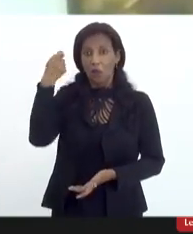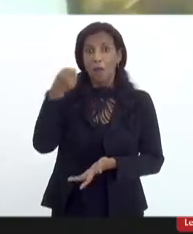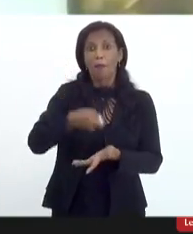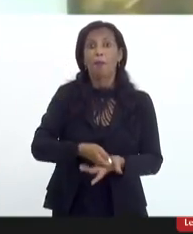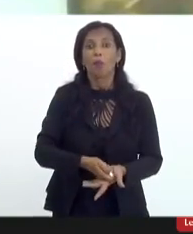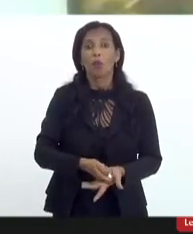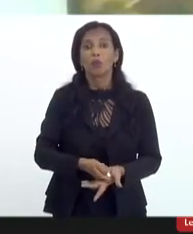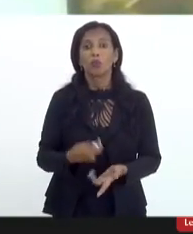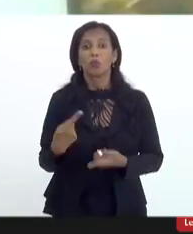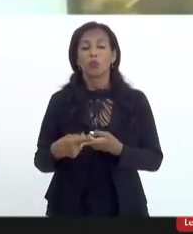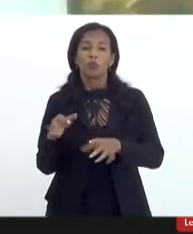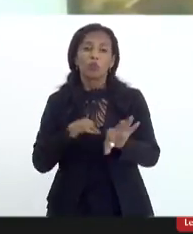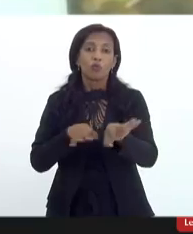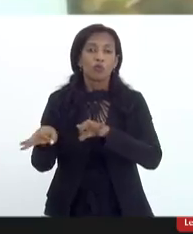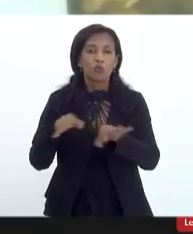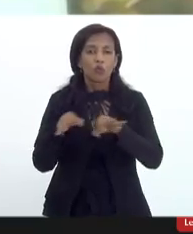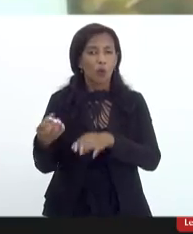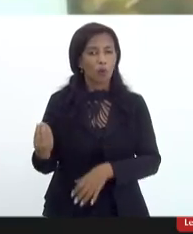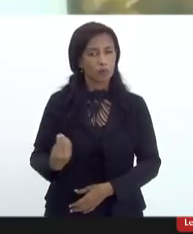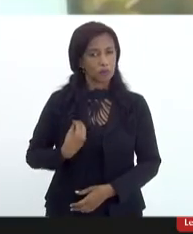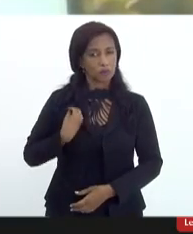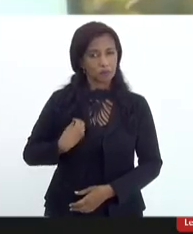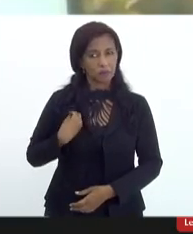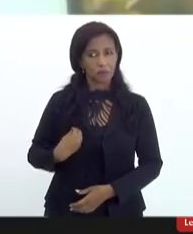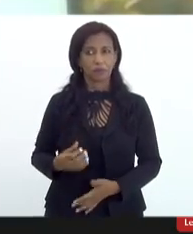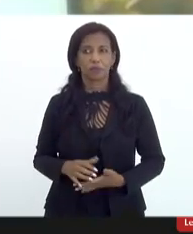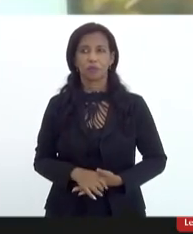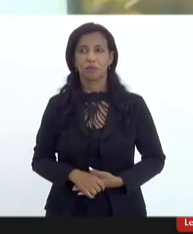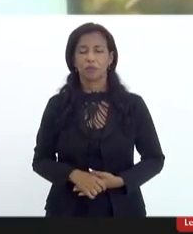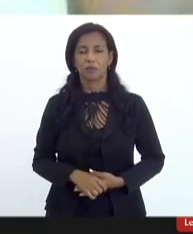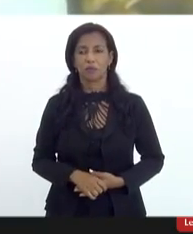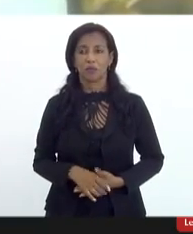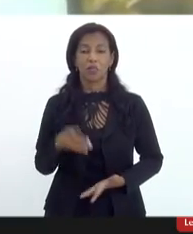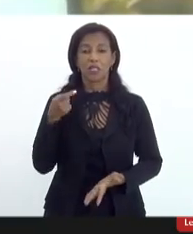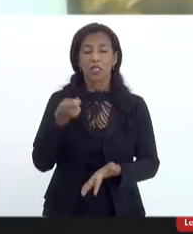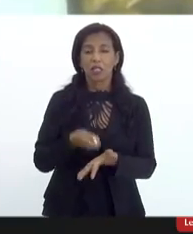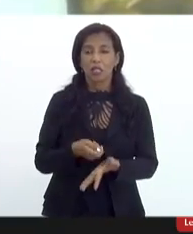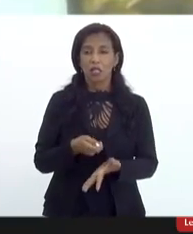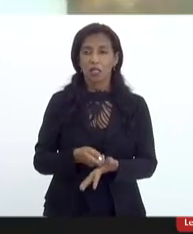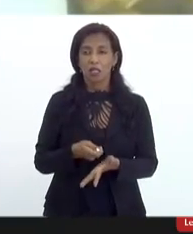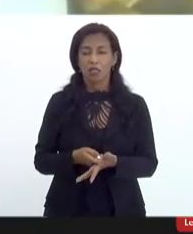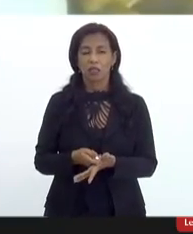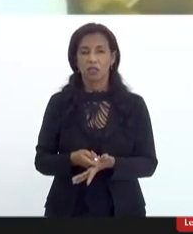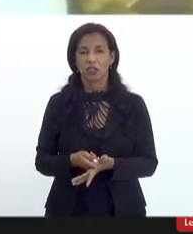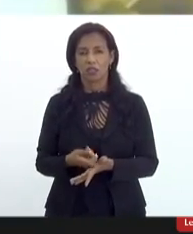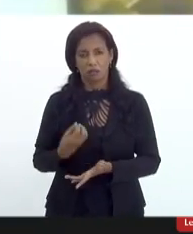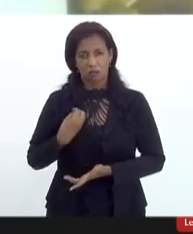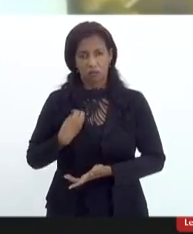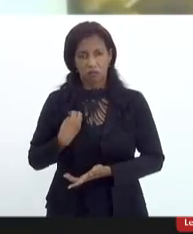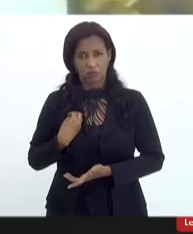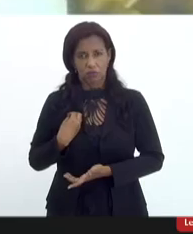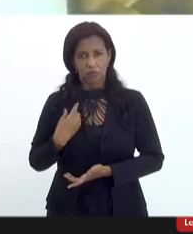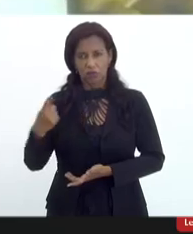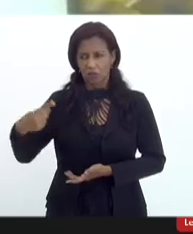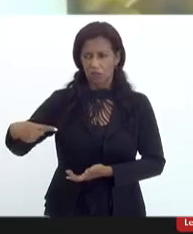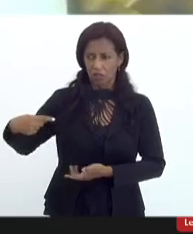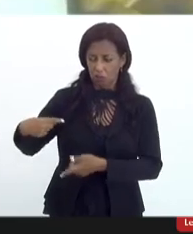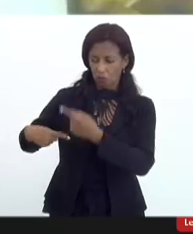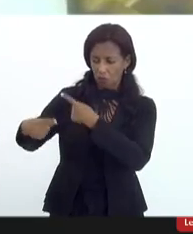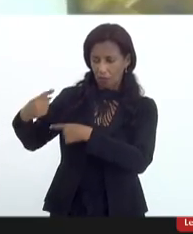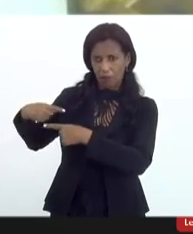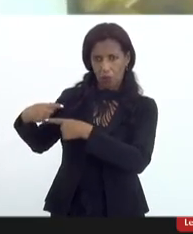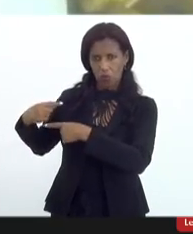imposto, pois a forma da gente sobreviver e garantir a sobrevivência dos que vêm